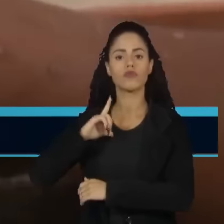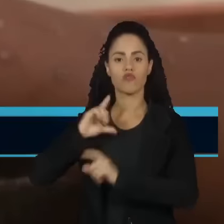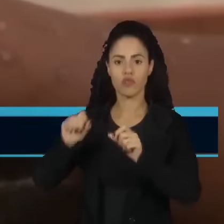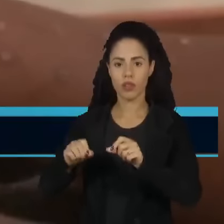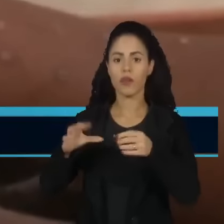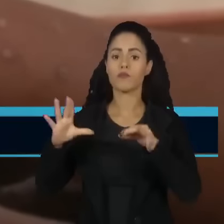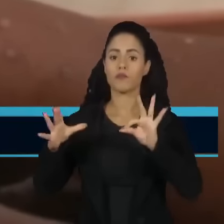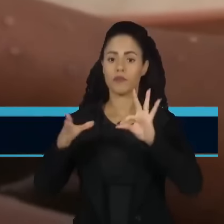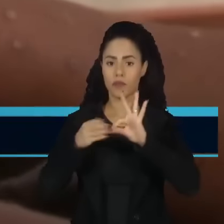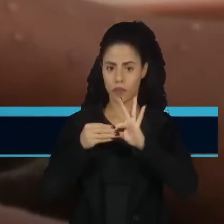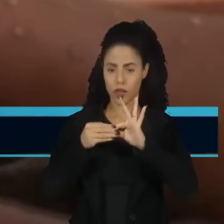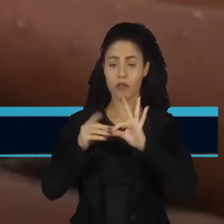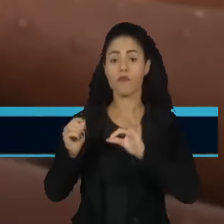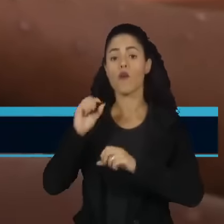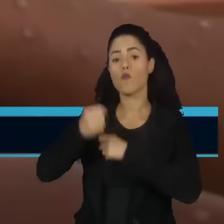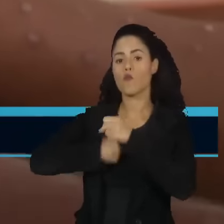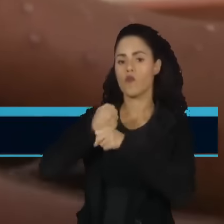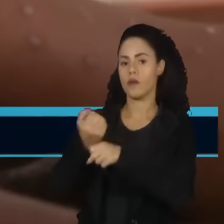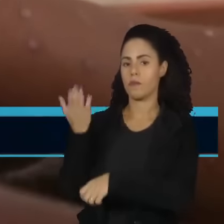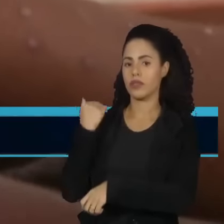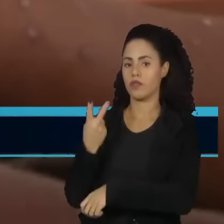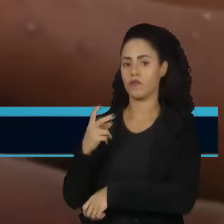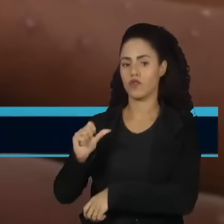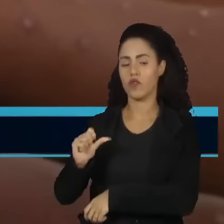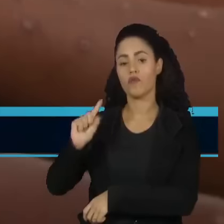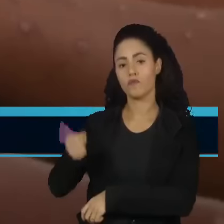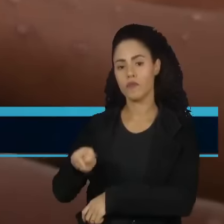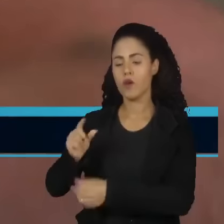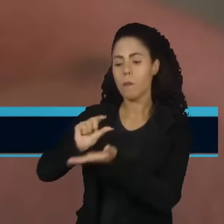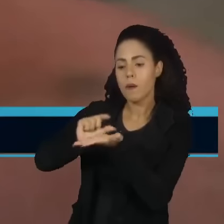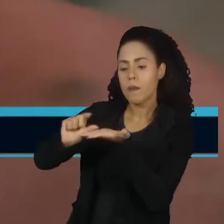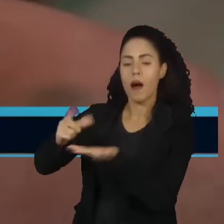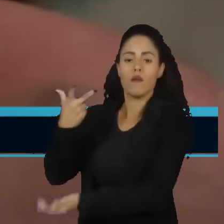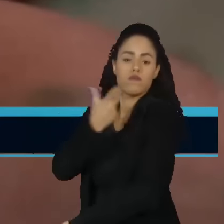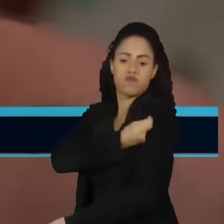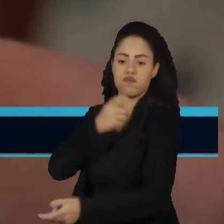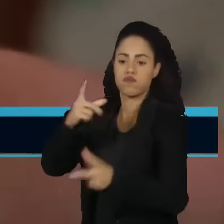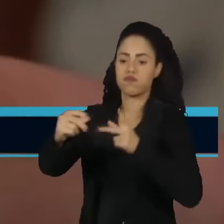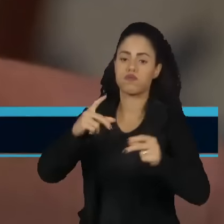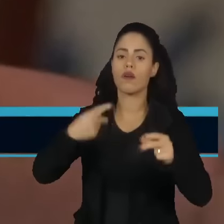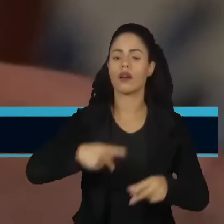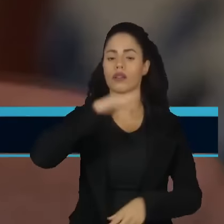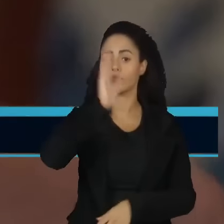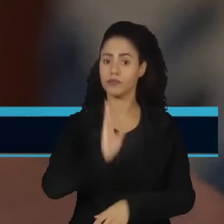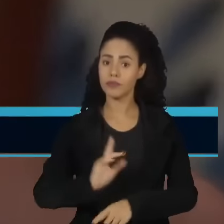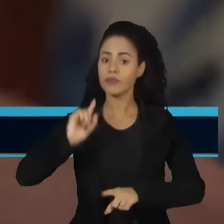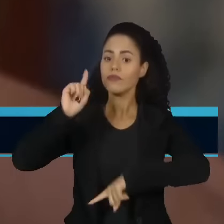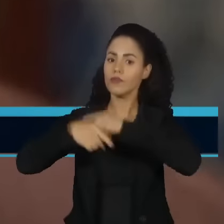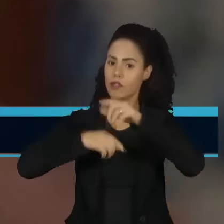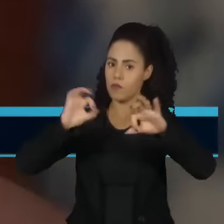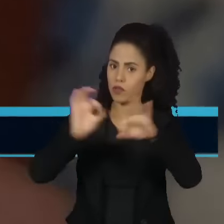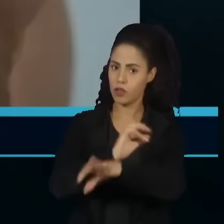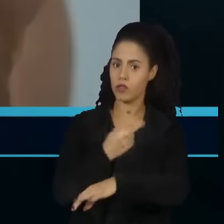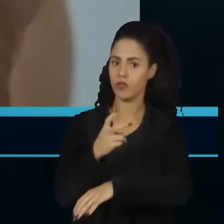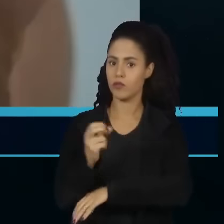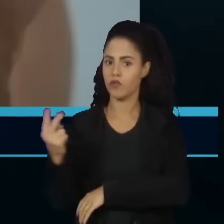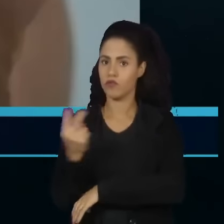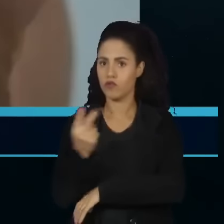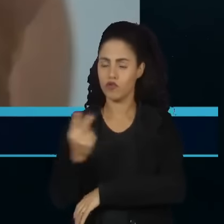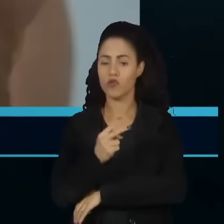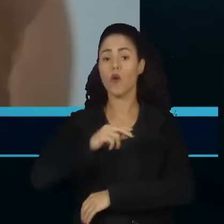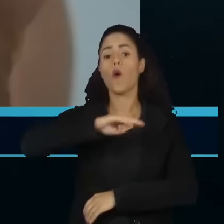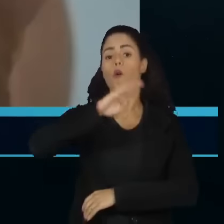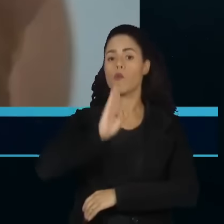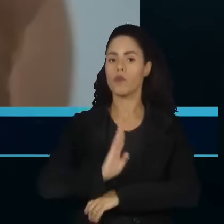HIV no ano passado 29.000 doses foram aplicadas no Brasil após em 2022 o país